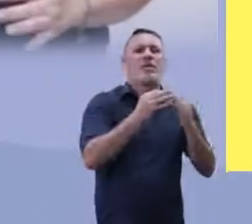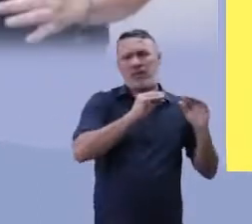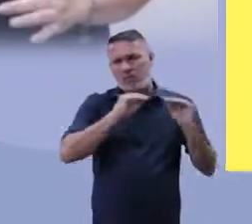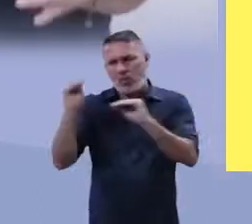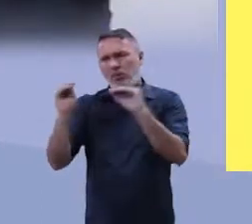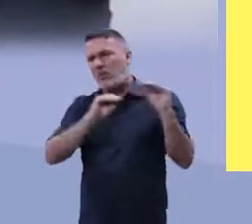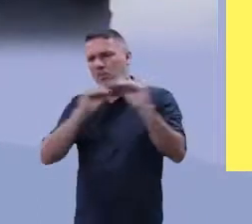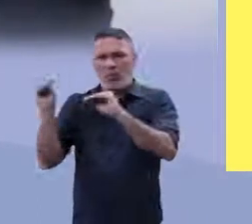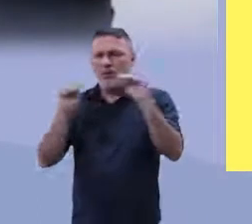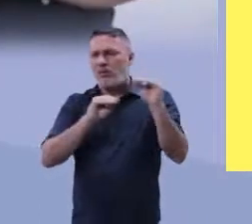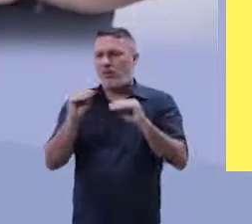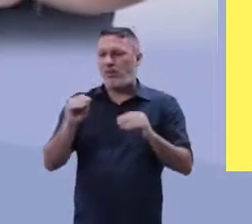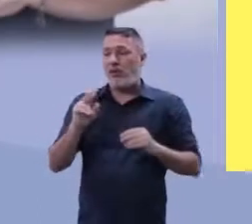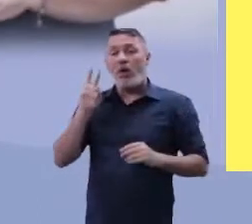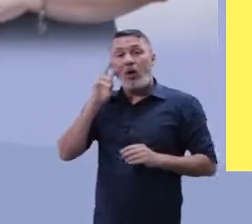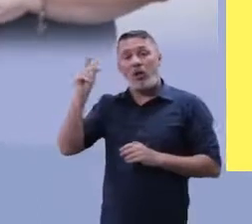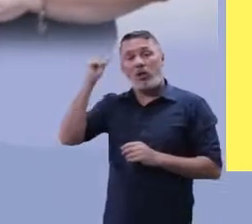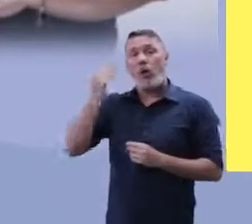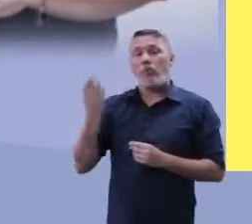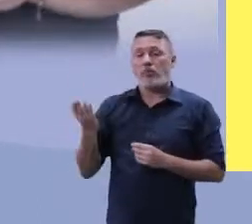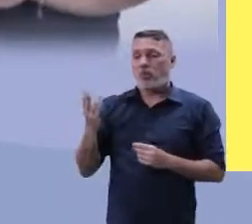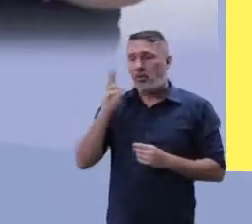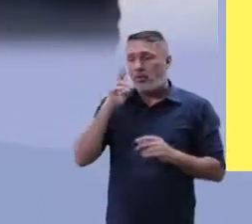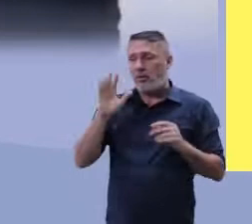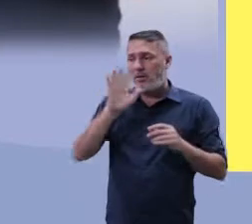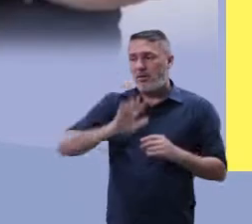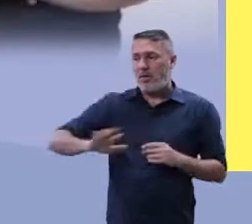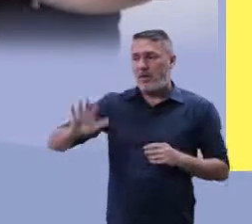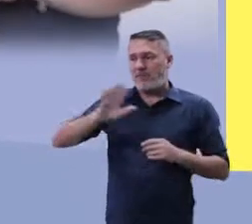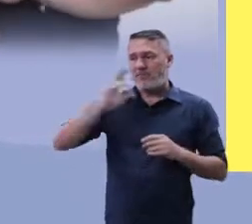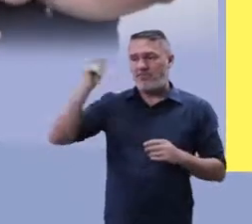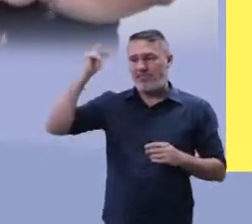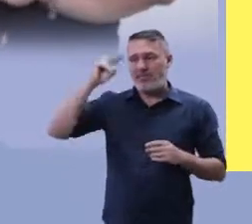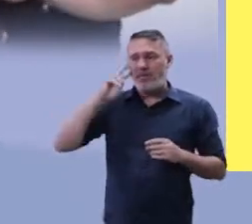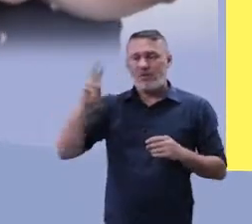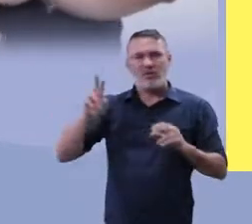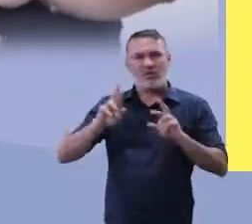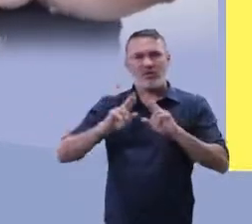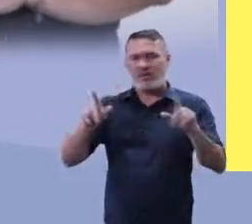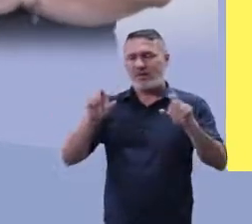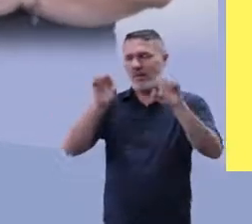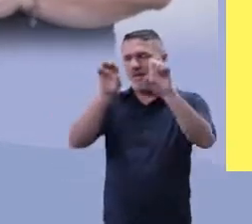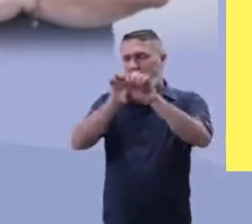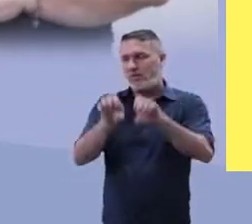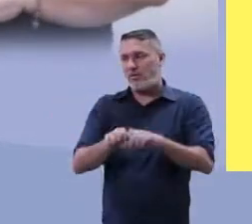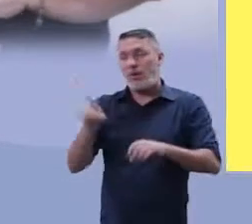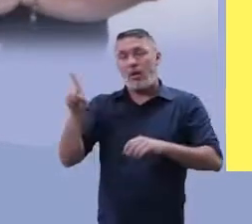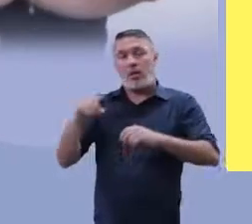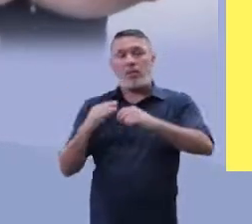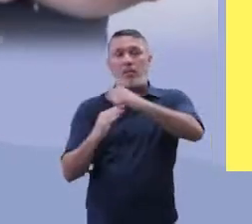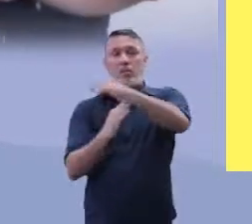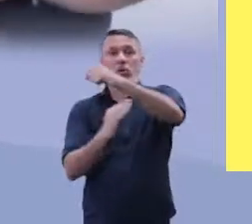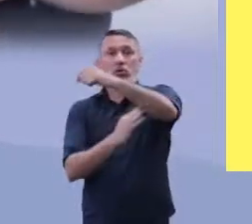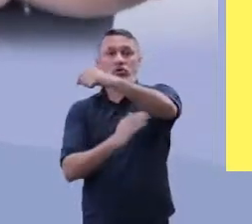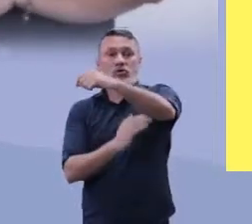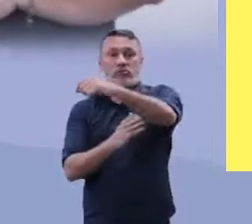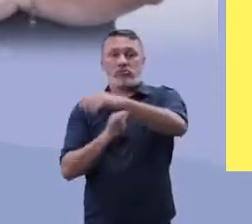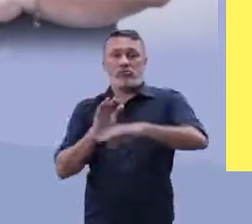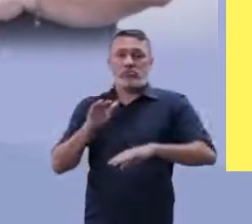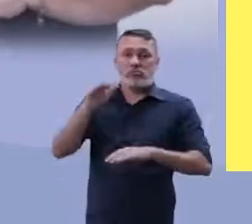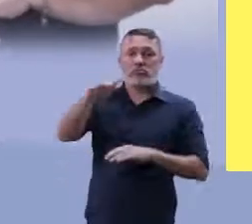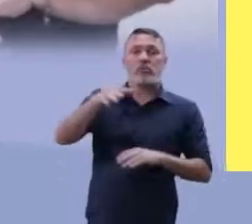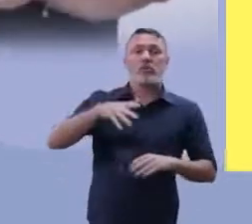mais pessoas. Olha como as estruturas eram. Veja que belíssima estrutura. Essa ponte sobre o